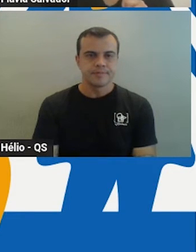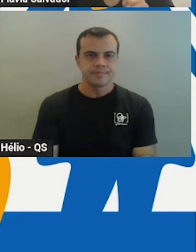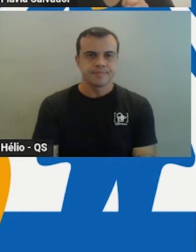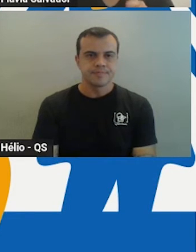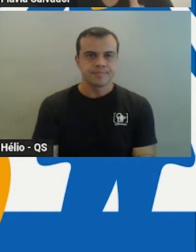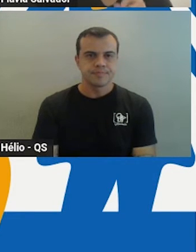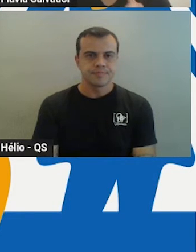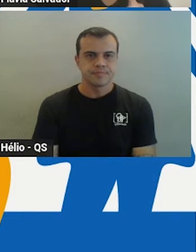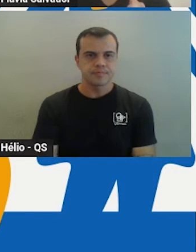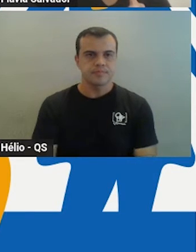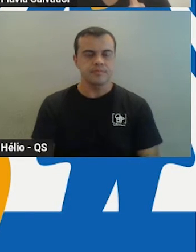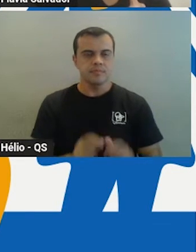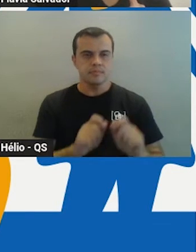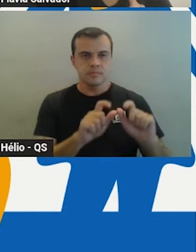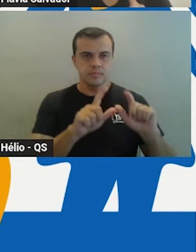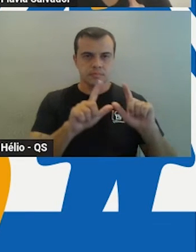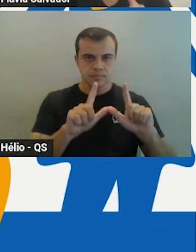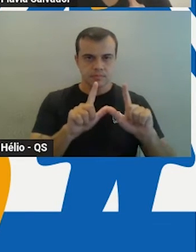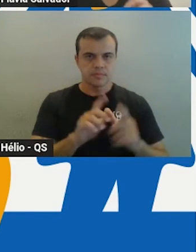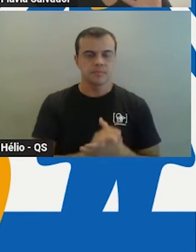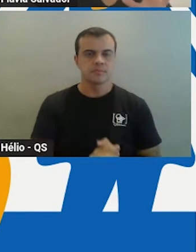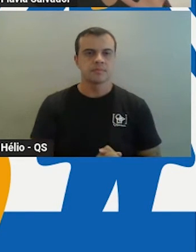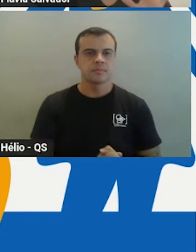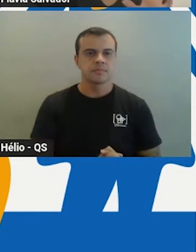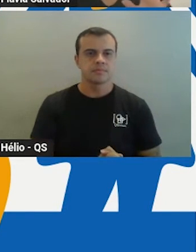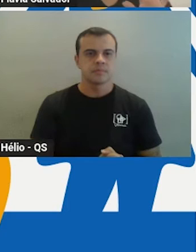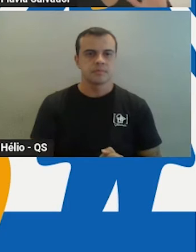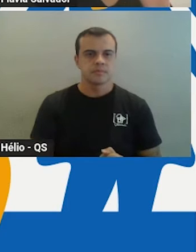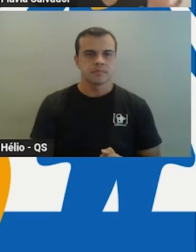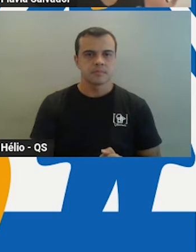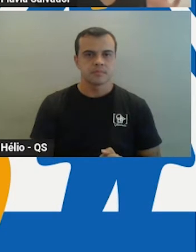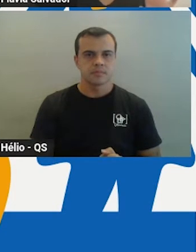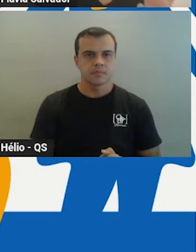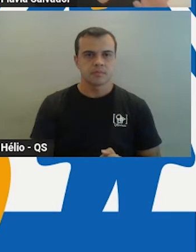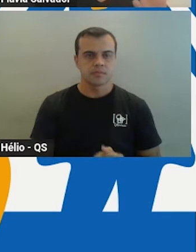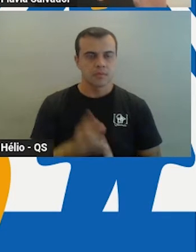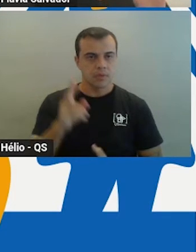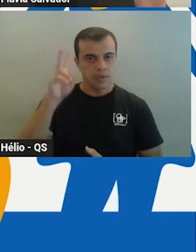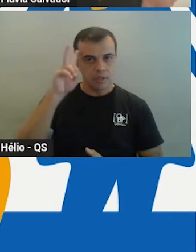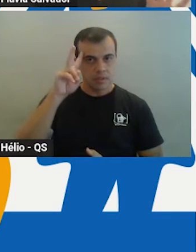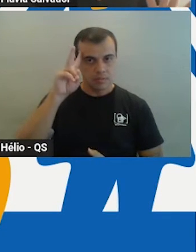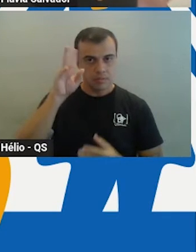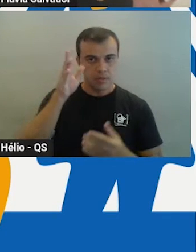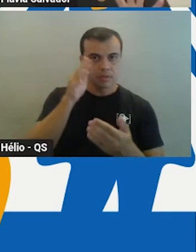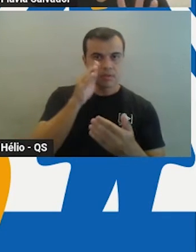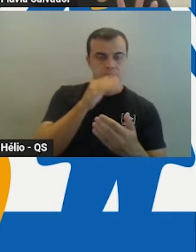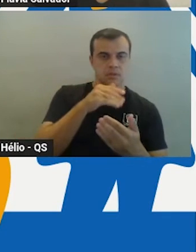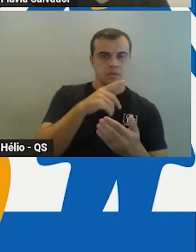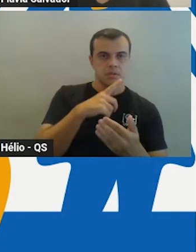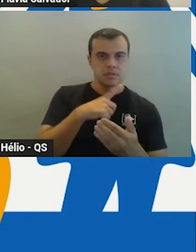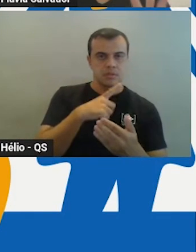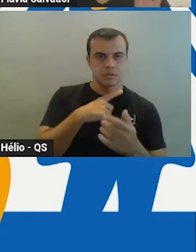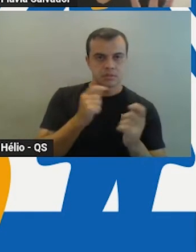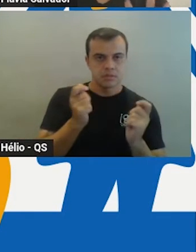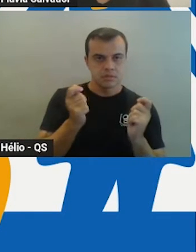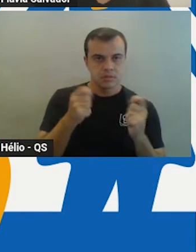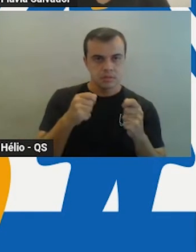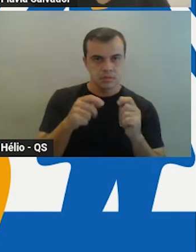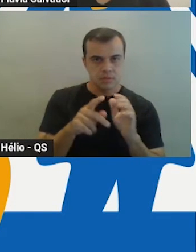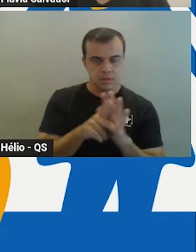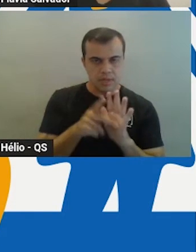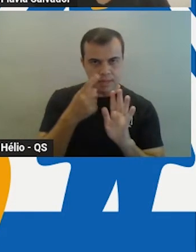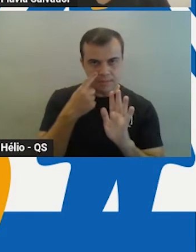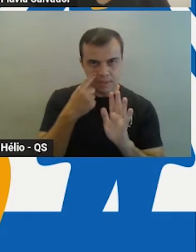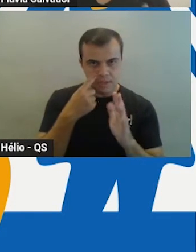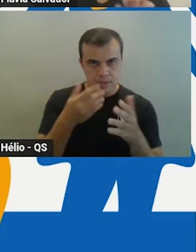Vou voltar no primeiro slide só para fazer um recapitulando. São 5 dimensões que a Bárbara tinha